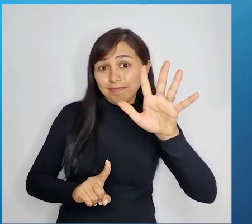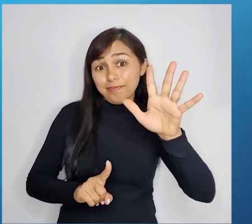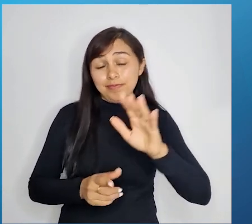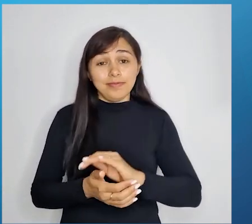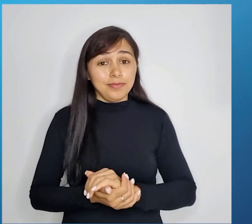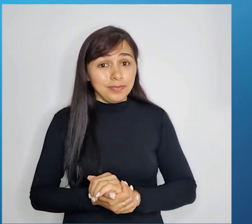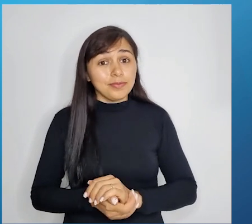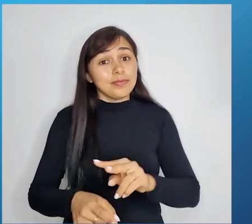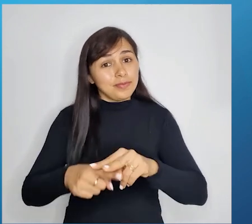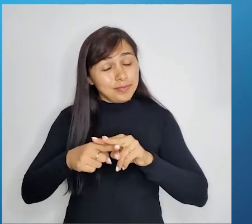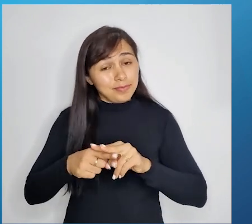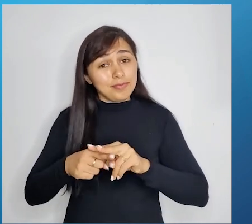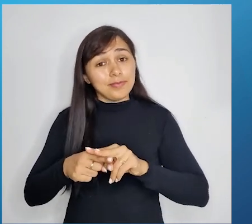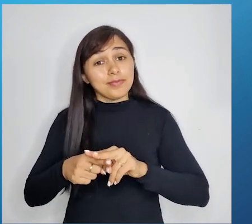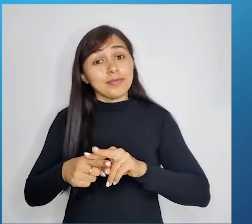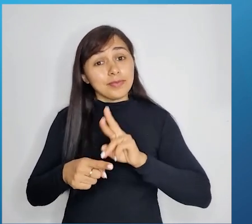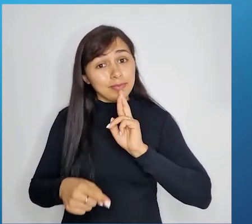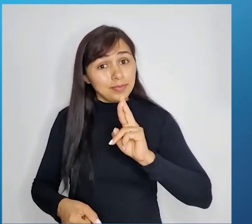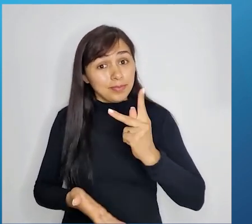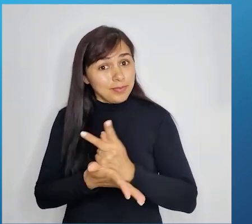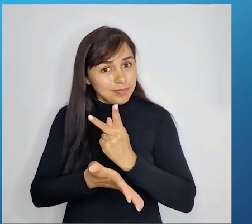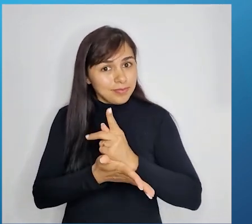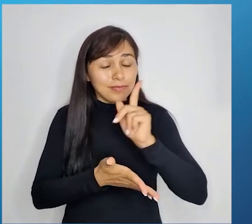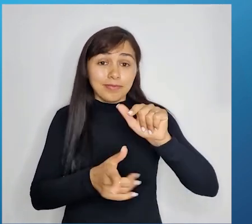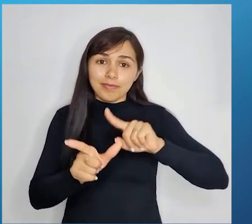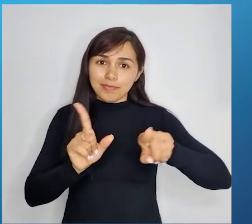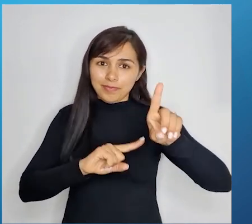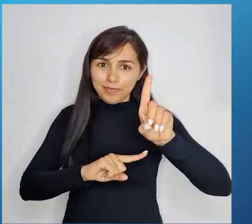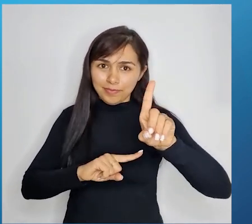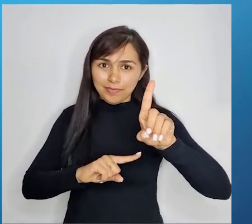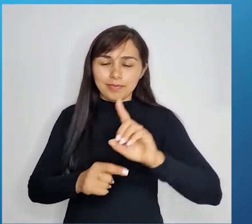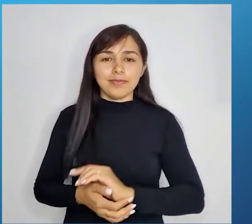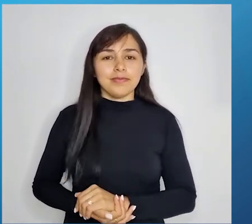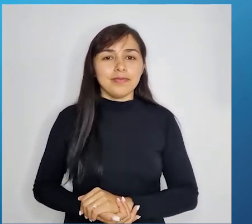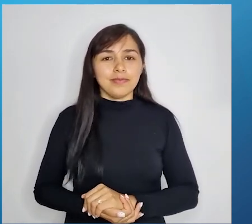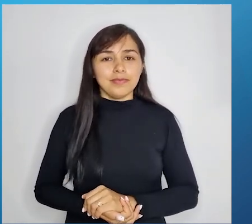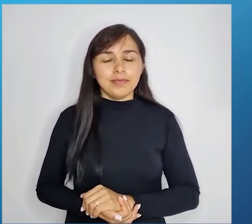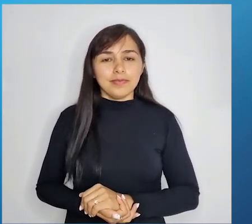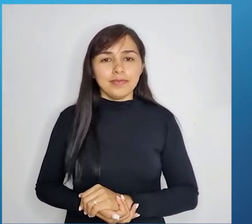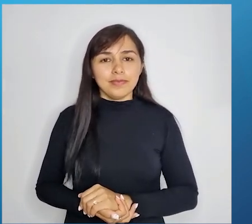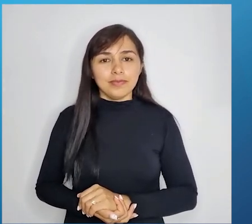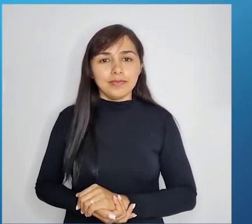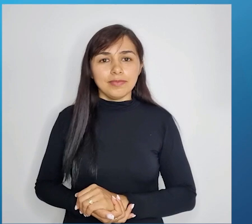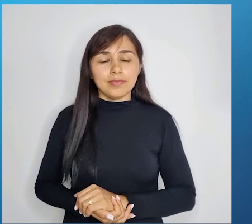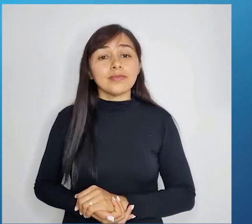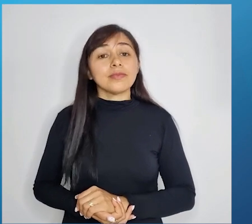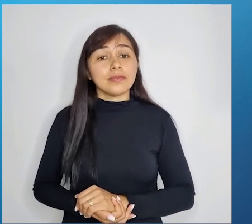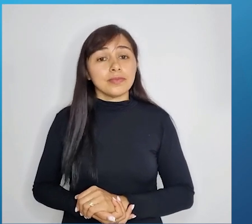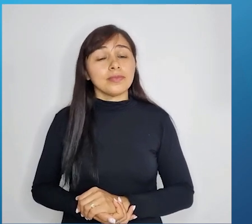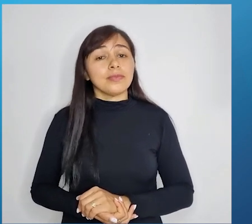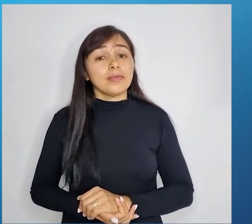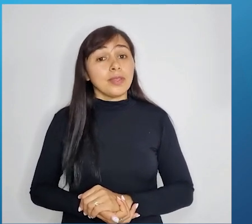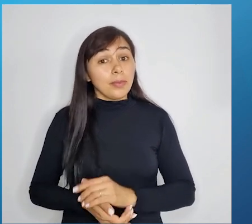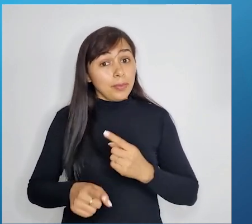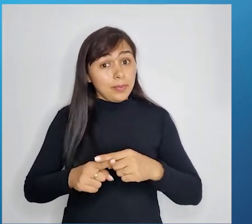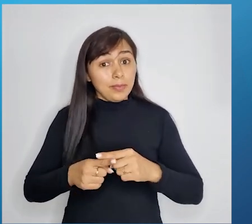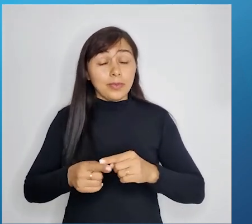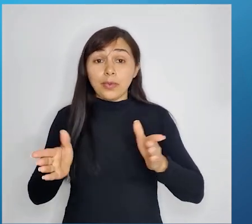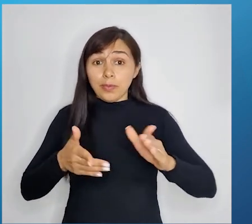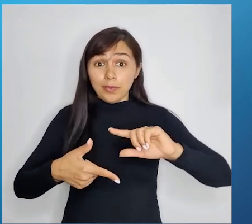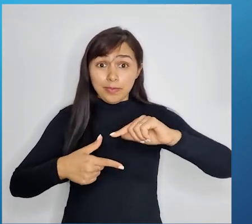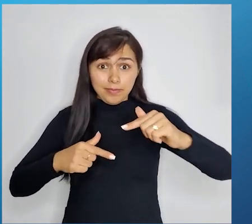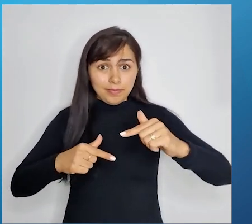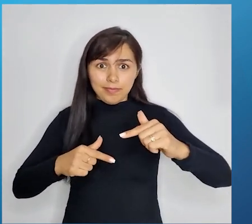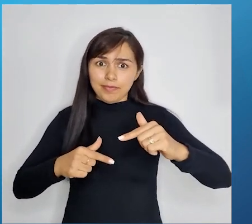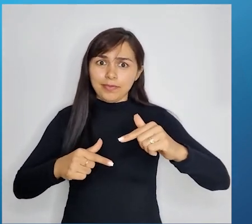fora. Portanto, a opção incorreta aí seria a letra D. O modernismo no Brasil foi influenciado por